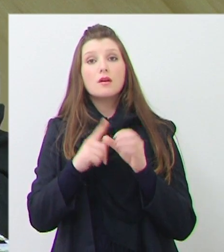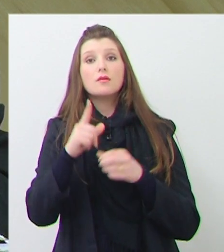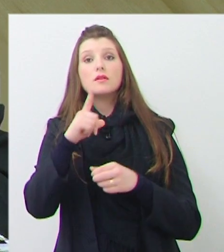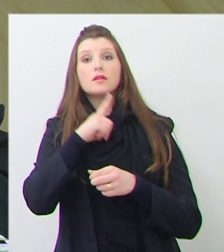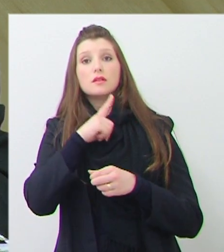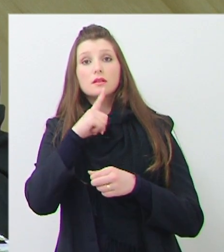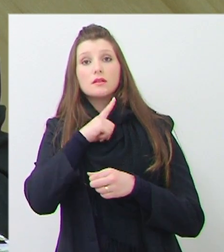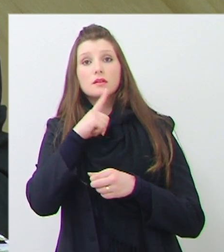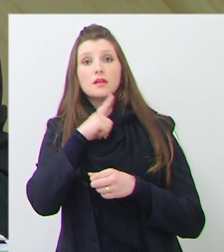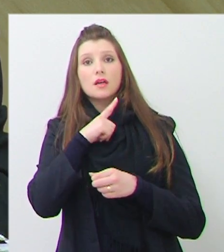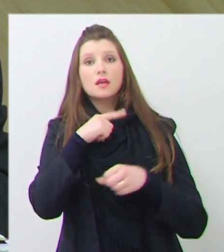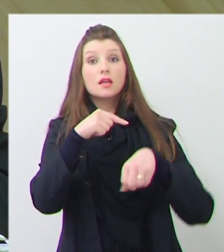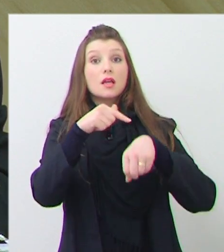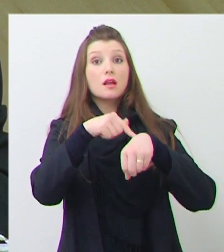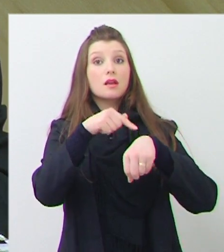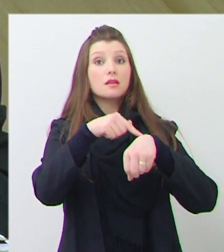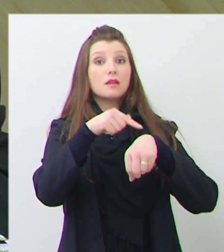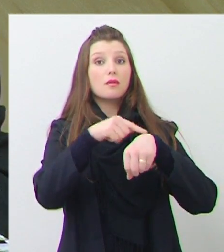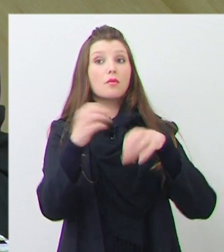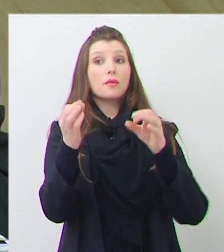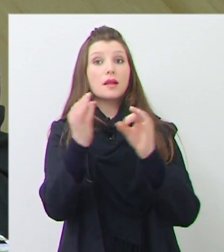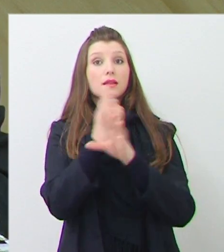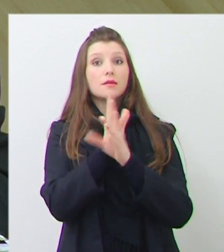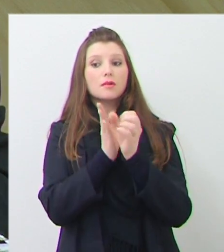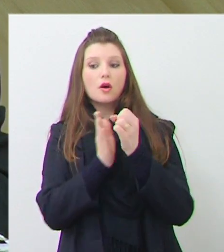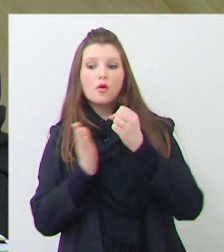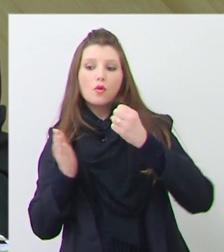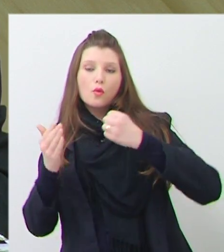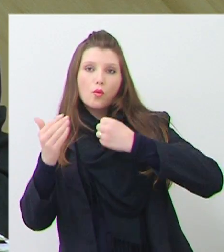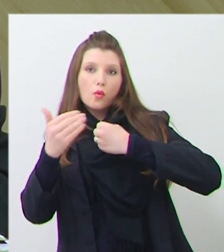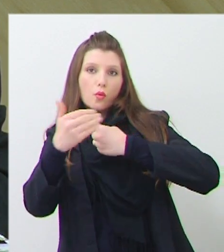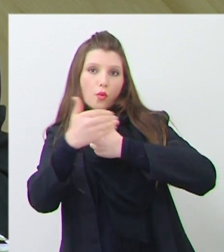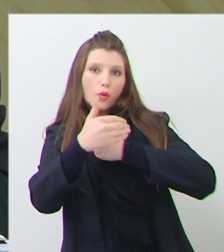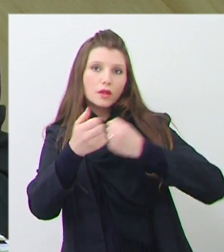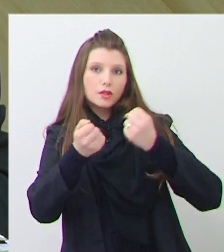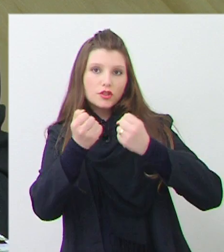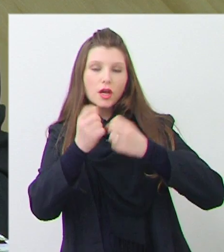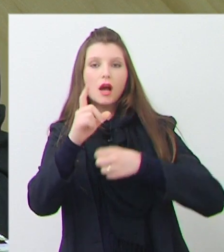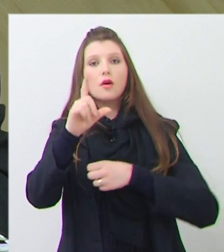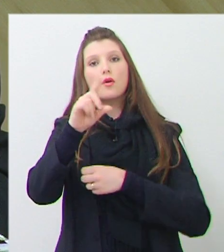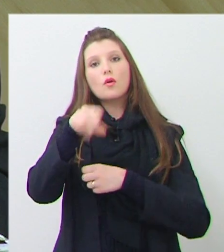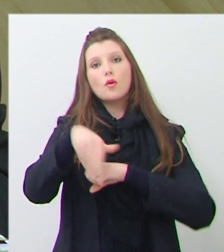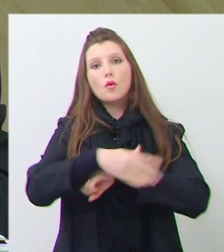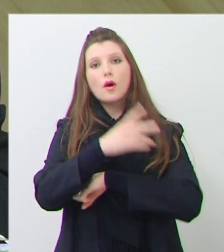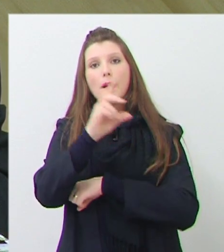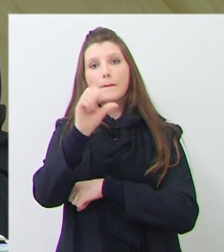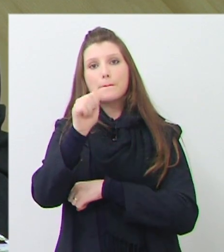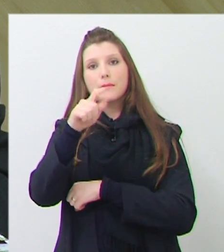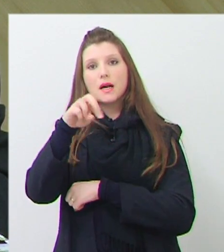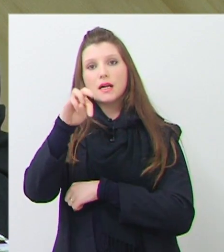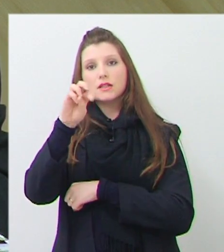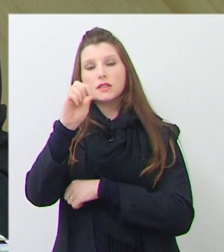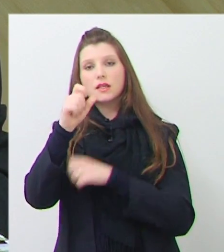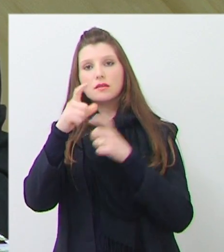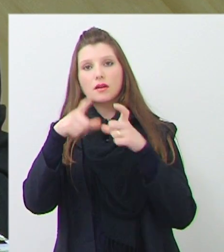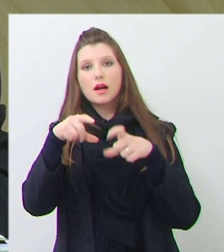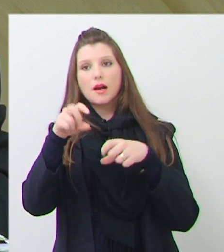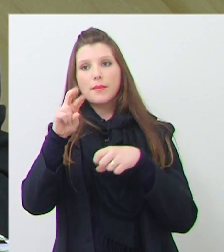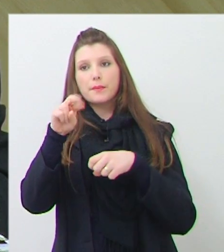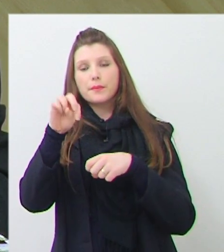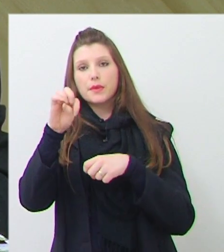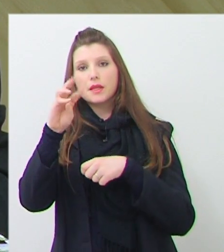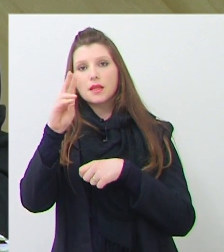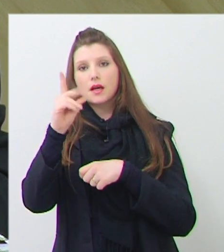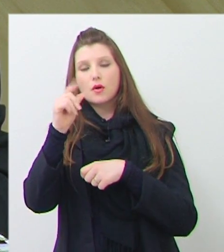da existência de prazo para o término da rota localizada entre a rua Martinho Brunelli, bairro Mina União, e a rua